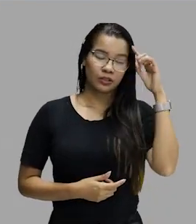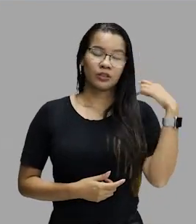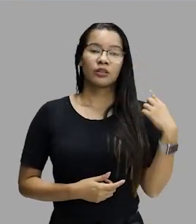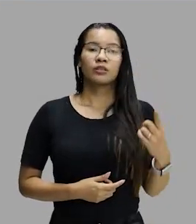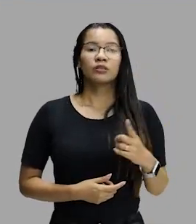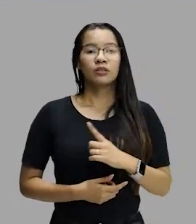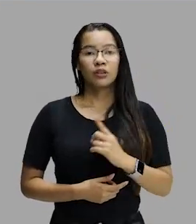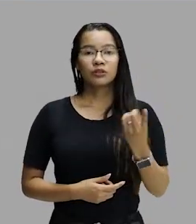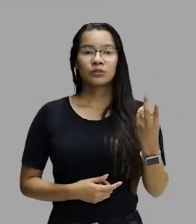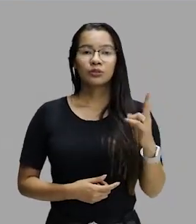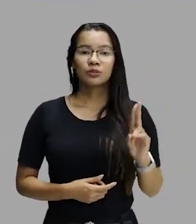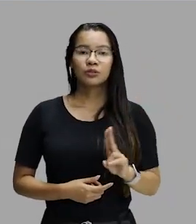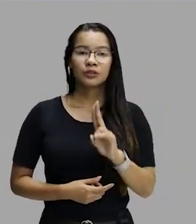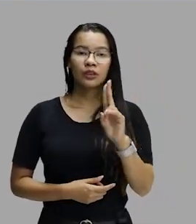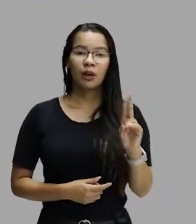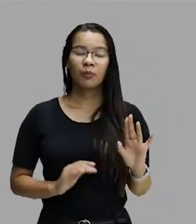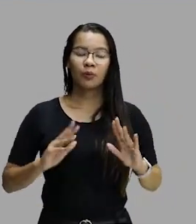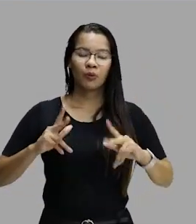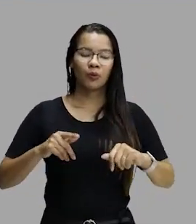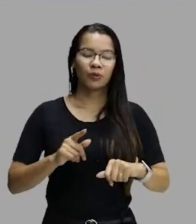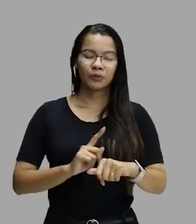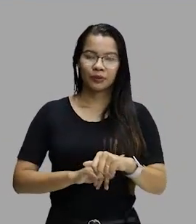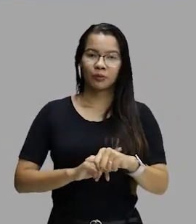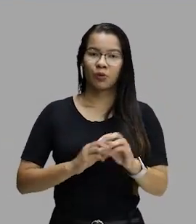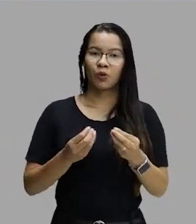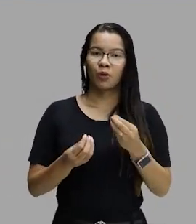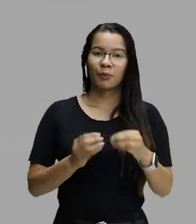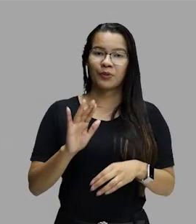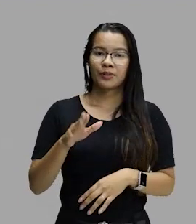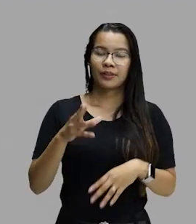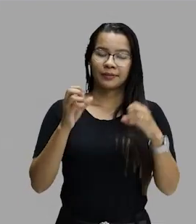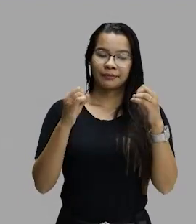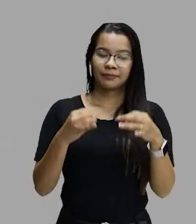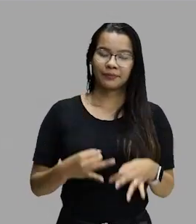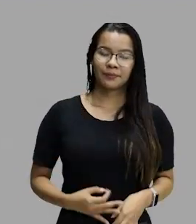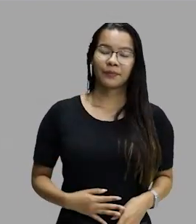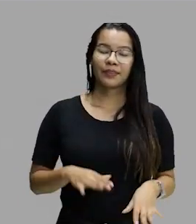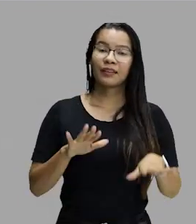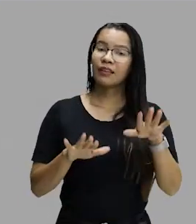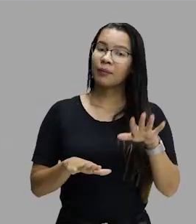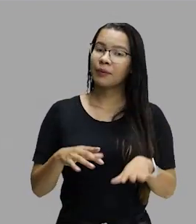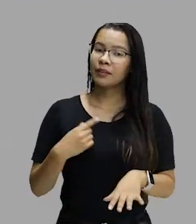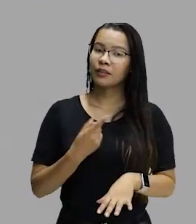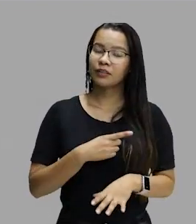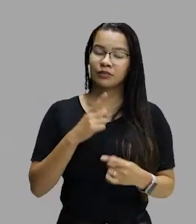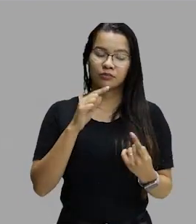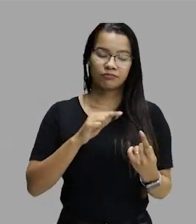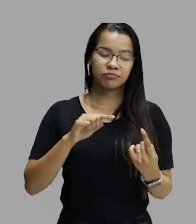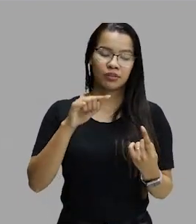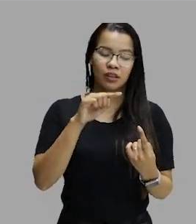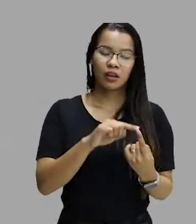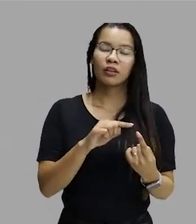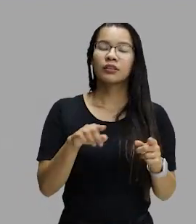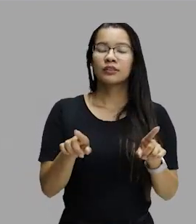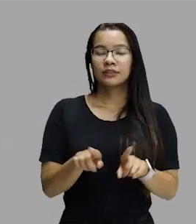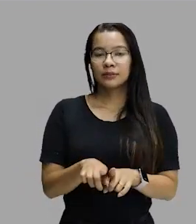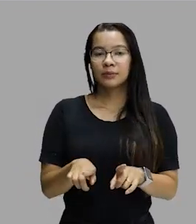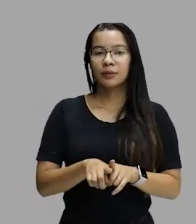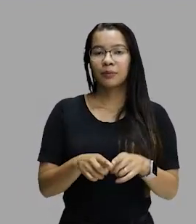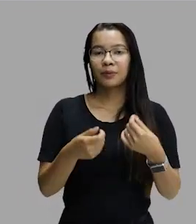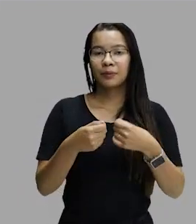os utilizamos o tempo todo, como eu já disse, dependendo da nossa intenção. Nós podemos